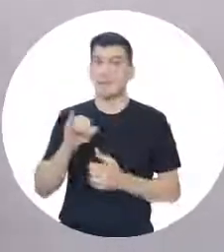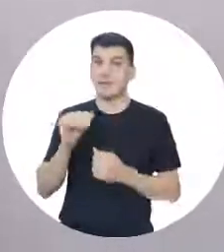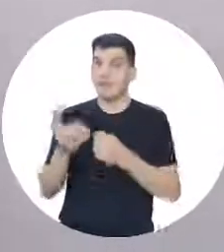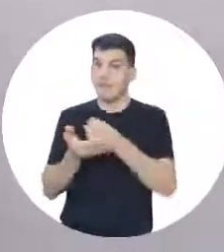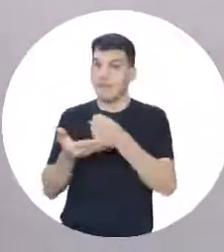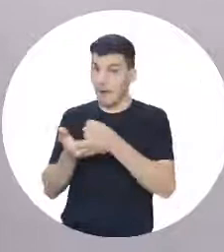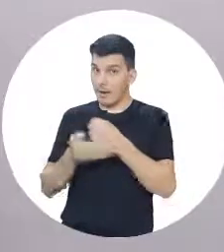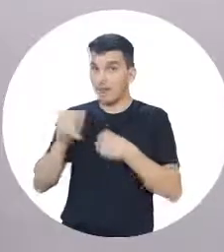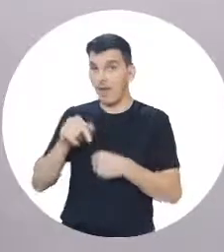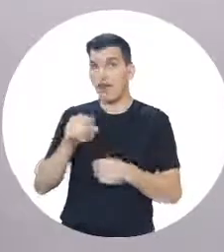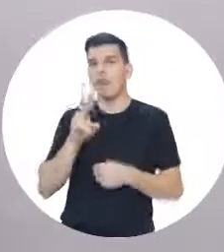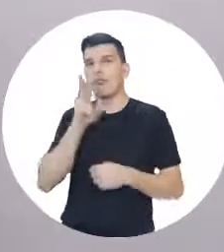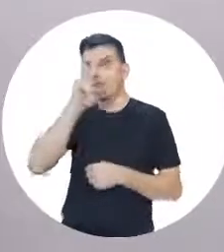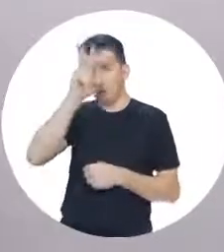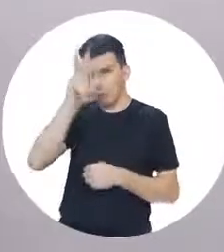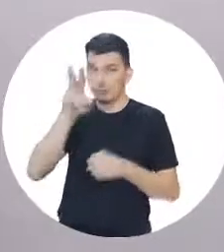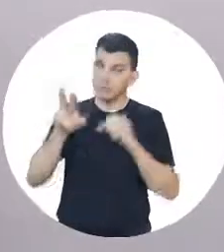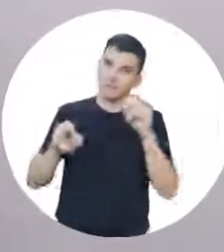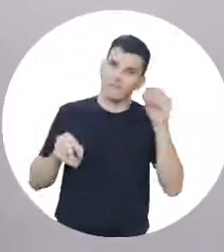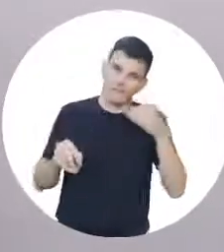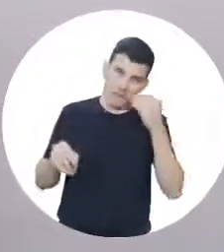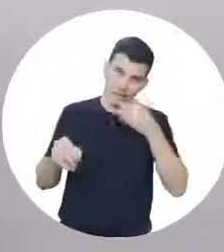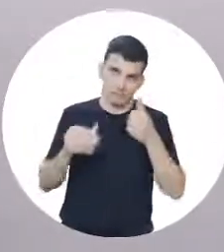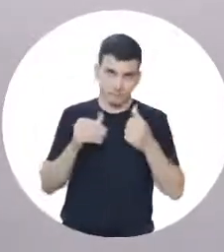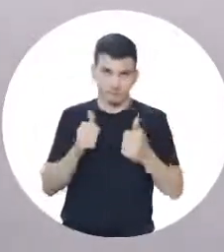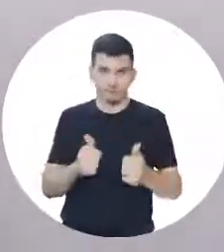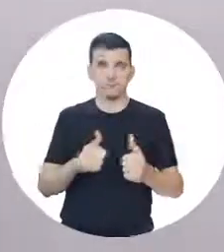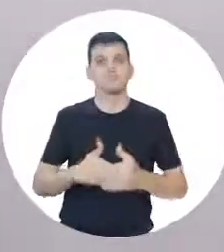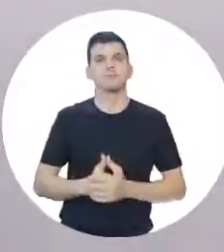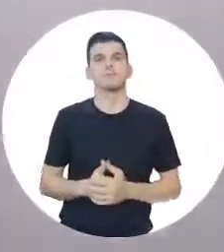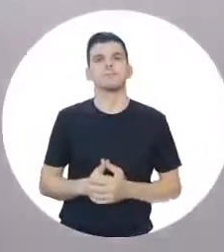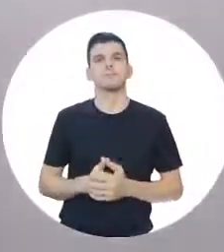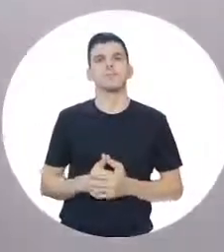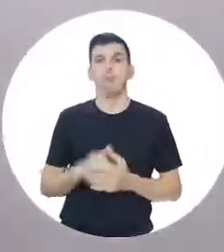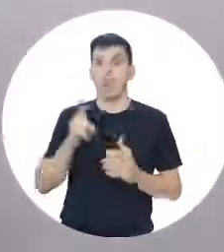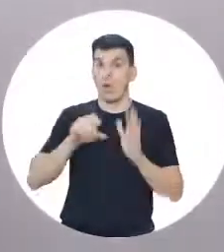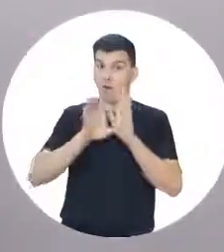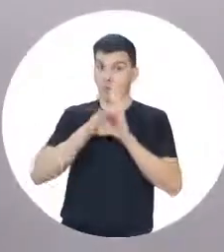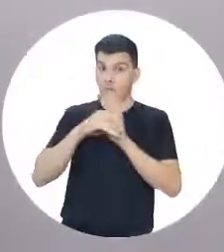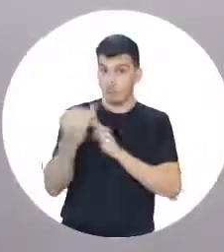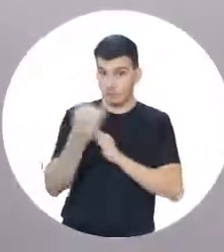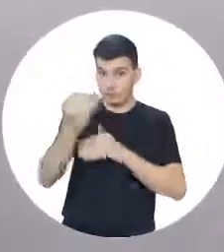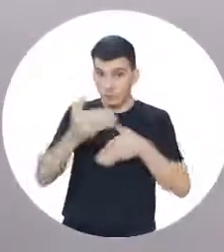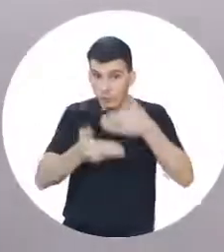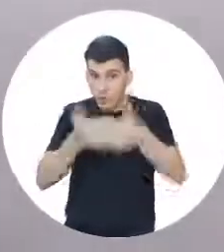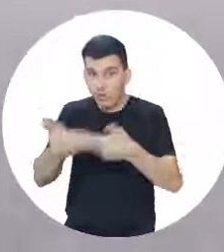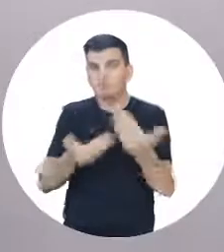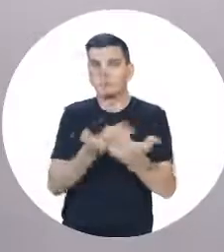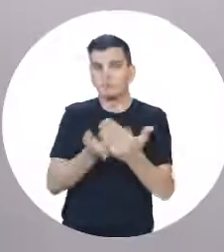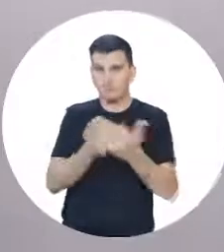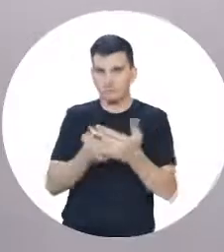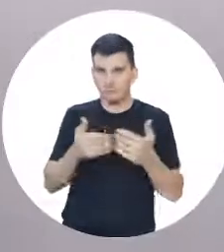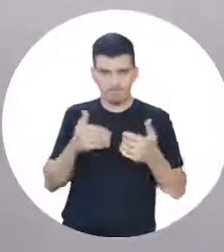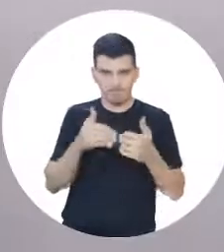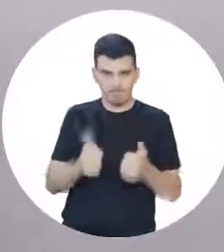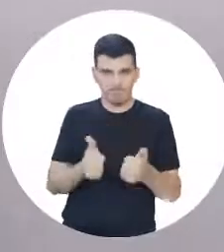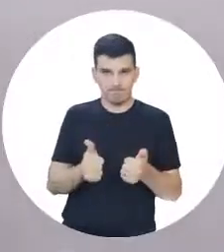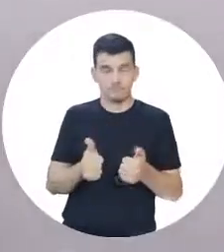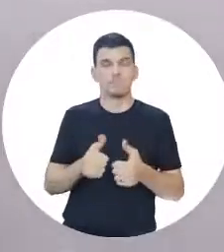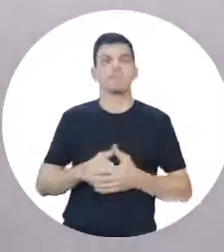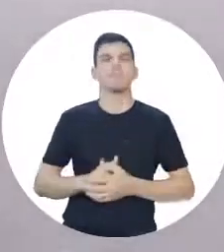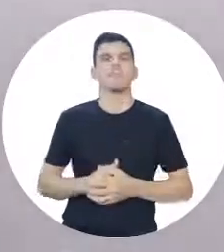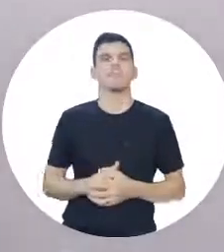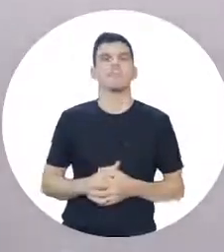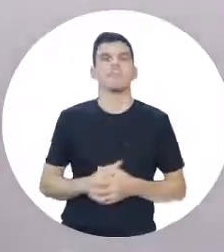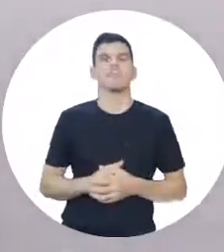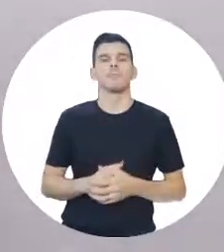a base é forte ou fraca. Tudo bem? Isso vai ser um conceito importantíssimo para futuros conhecimentos.